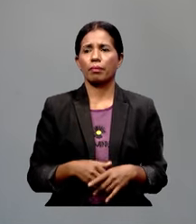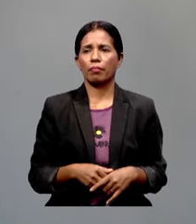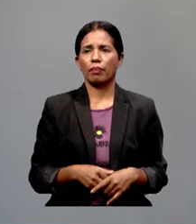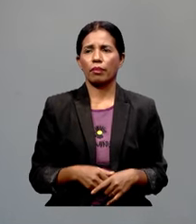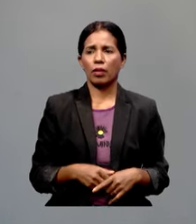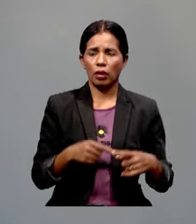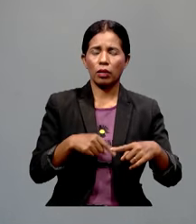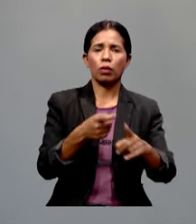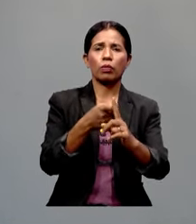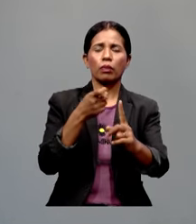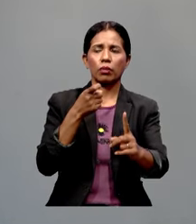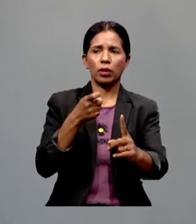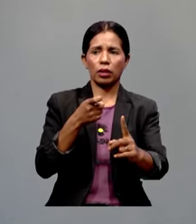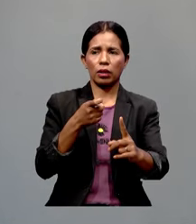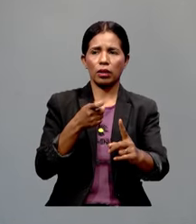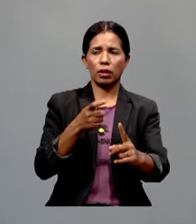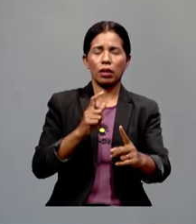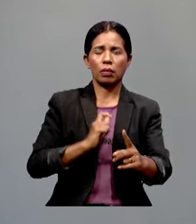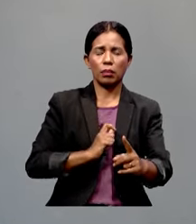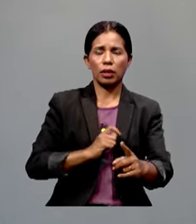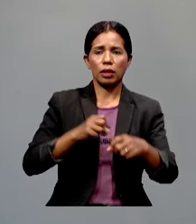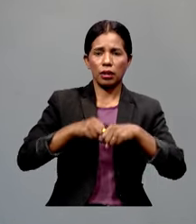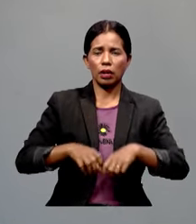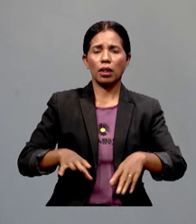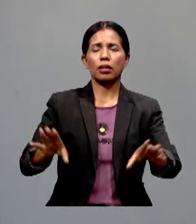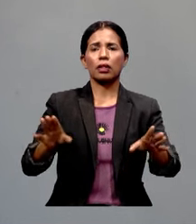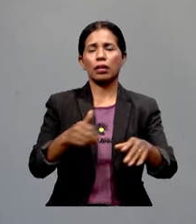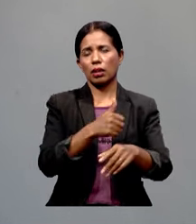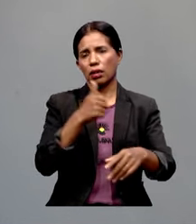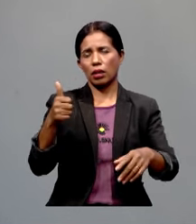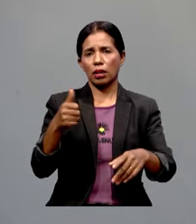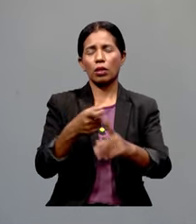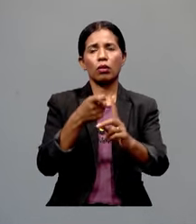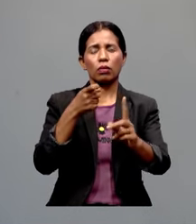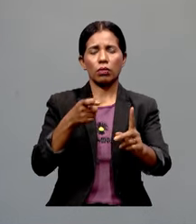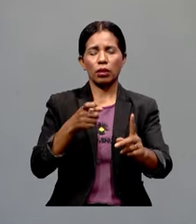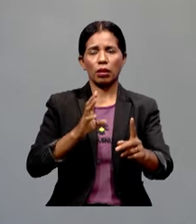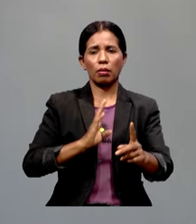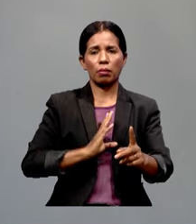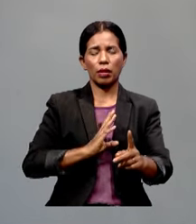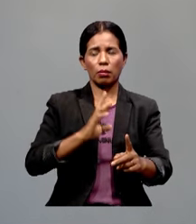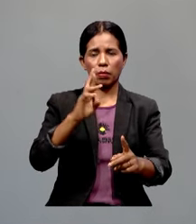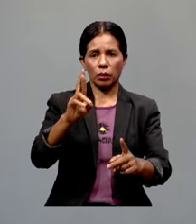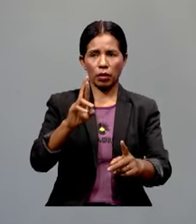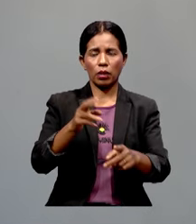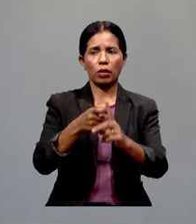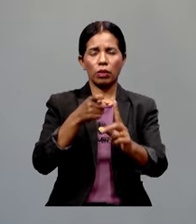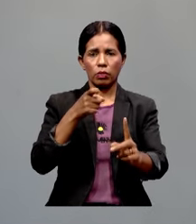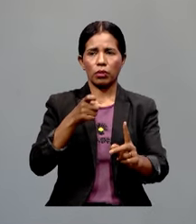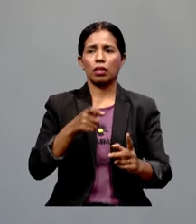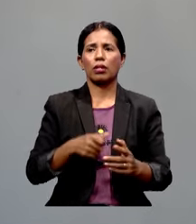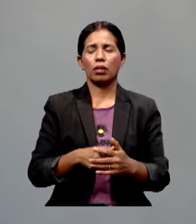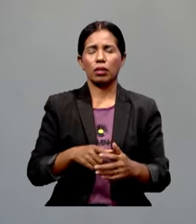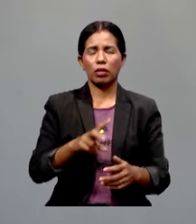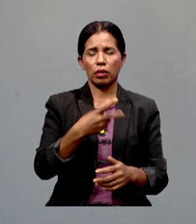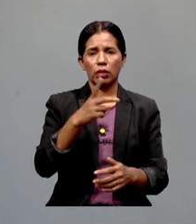Liu, balo Liu, o Sera Tassibu, balo Liu, o Bebora zaman Ninian balum muslih husi Vila